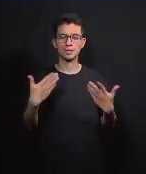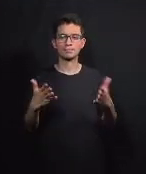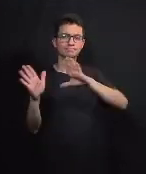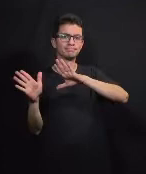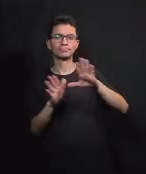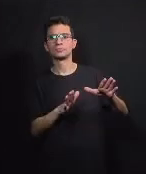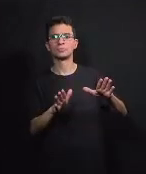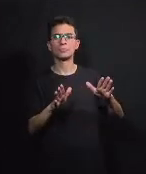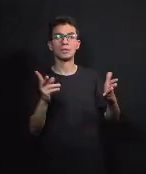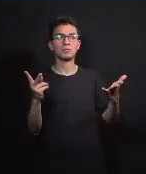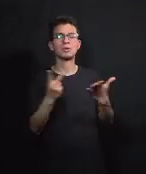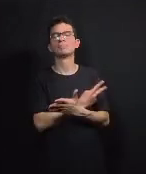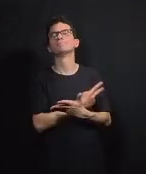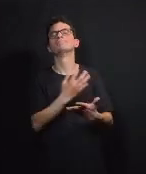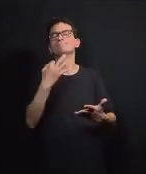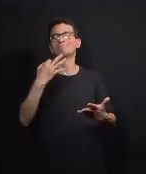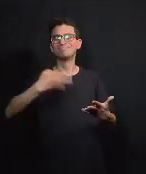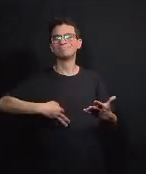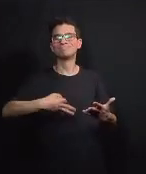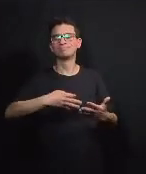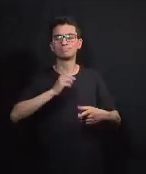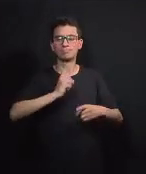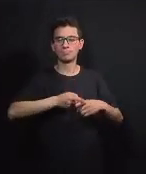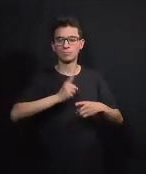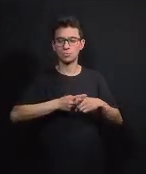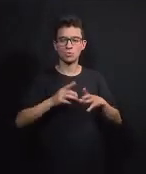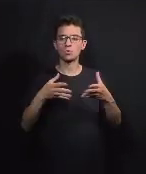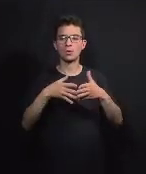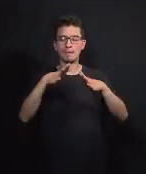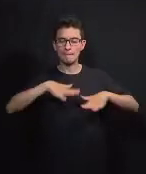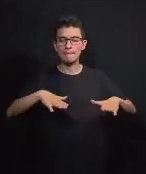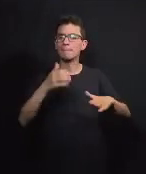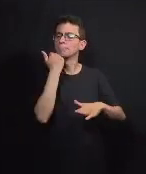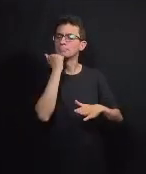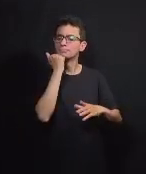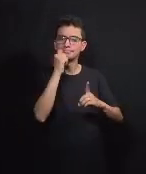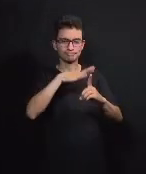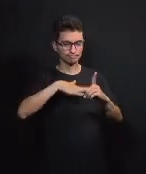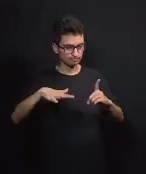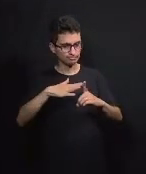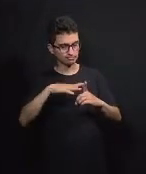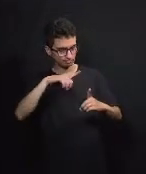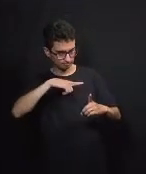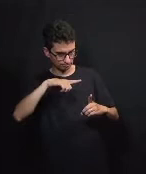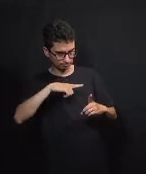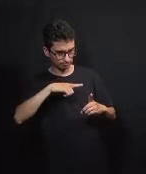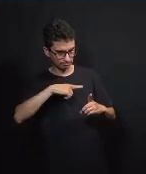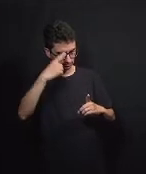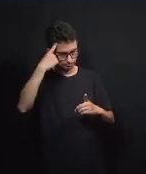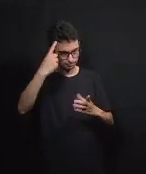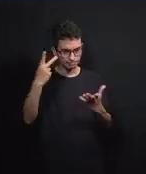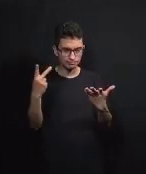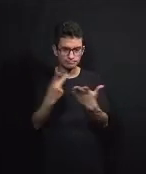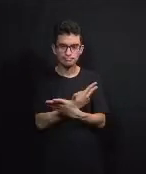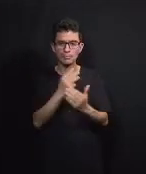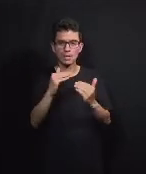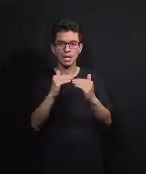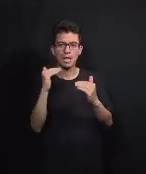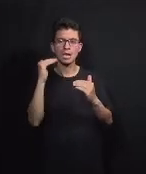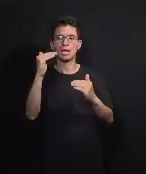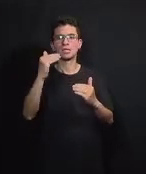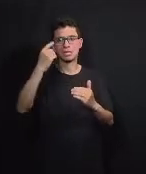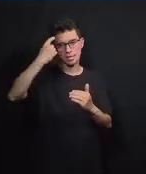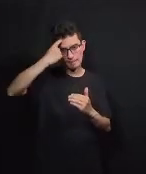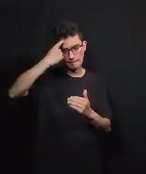erro espetacular. Eu acho que os cientistas sociais têm o direito de fazer esses erros. Ele foi um pouco além da